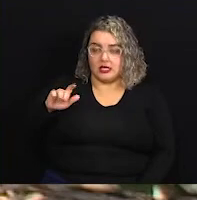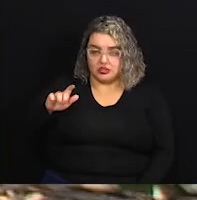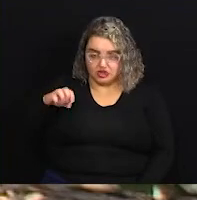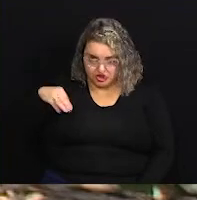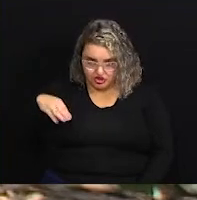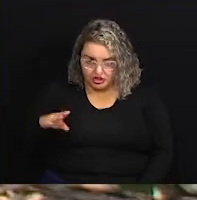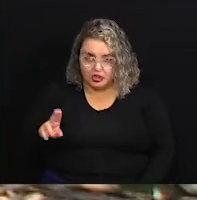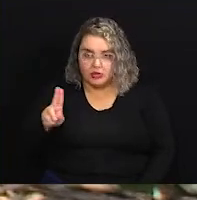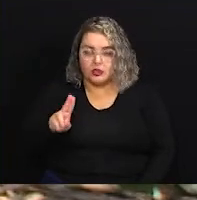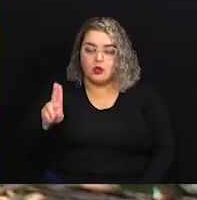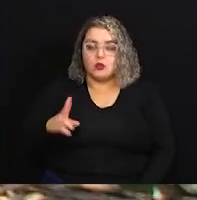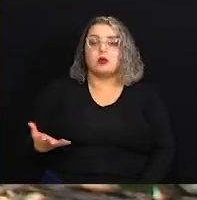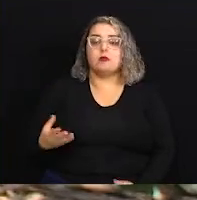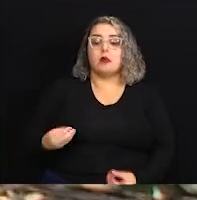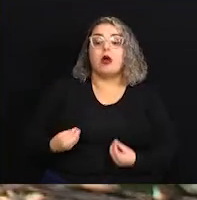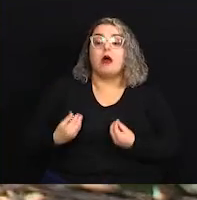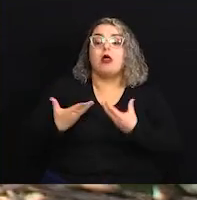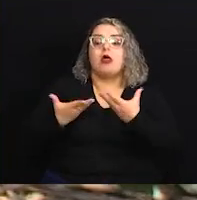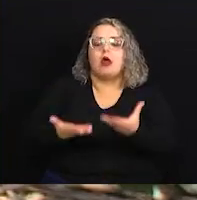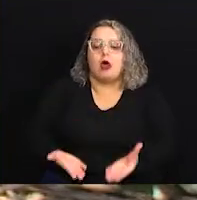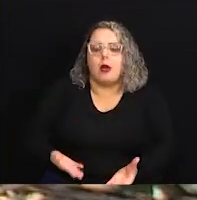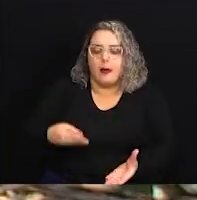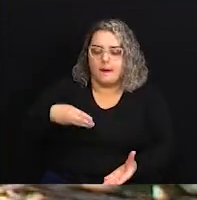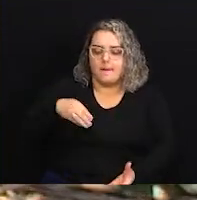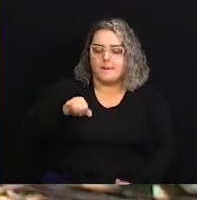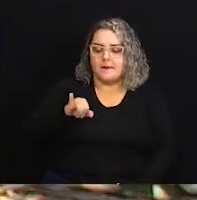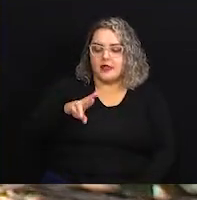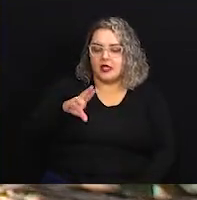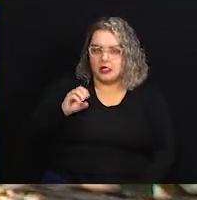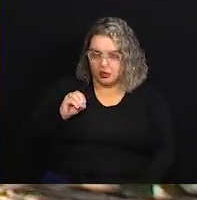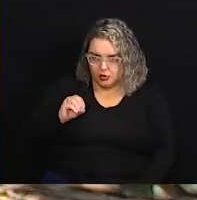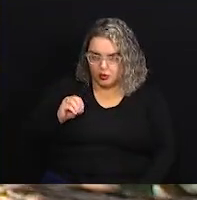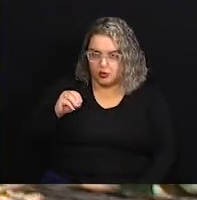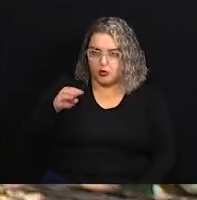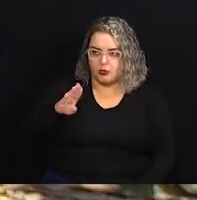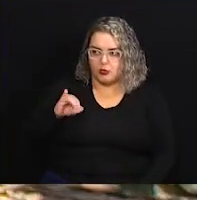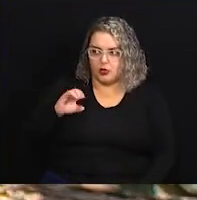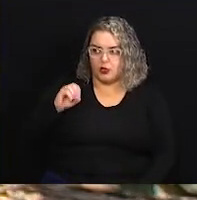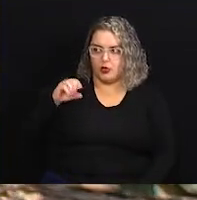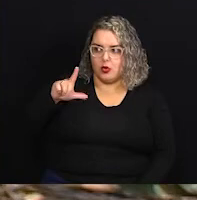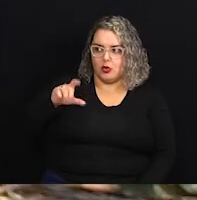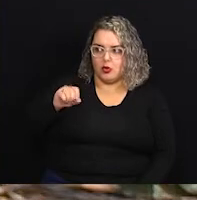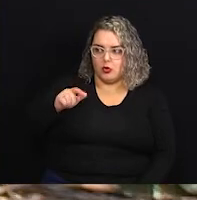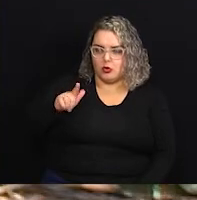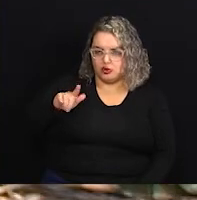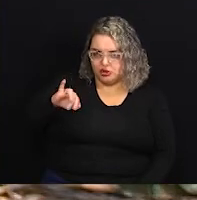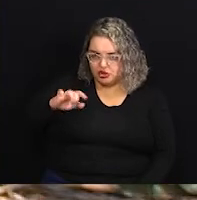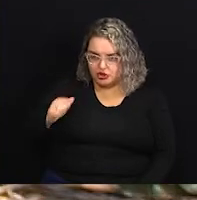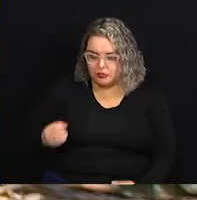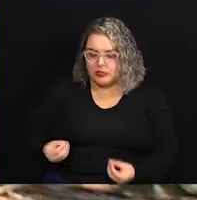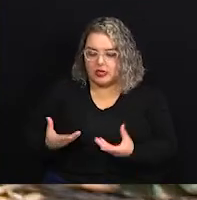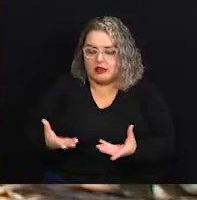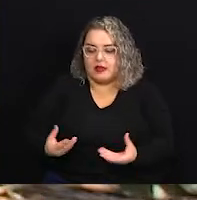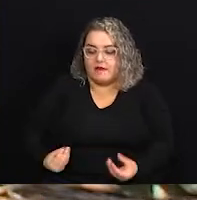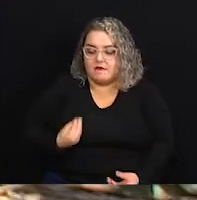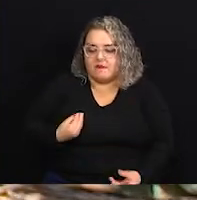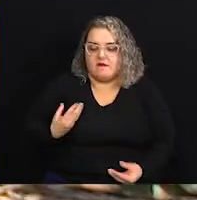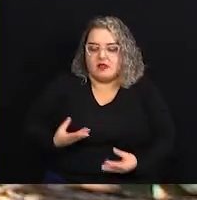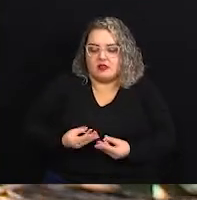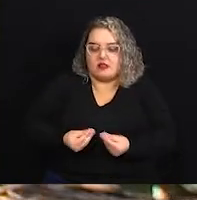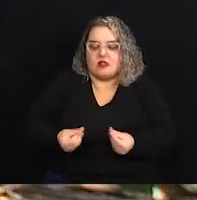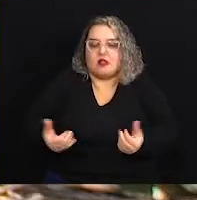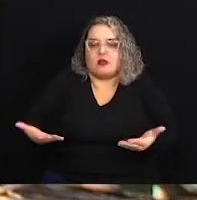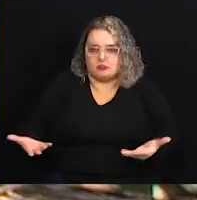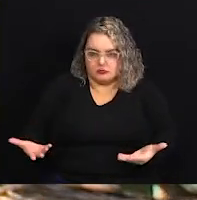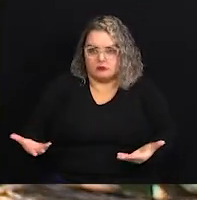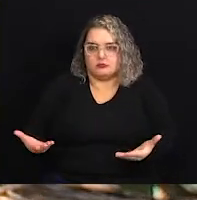ferramenta que a gente utiliza para devolver essa microbiologia, esses nutrientes para alimentar a terra. Então a